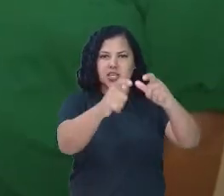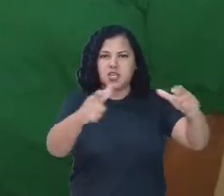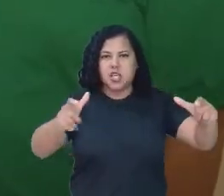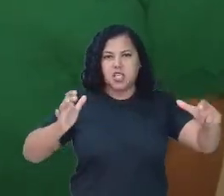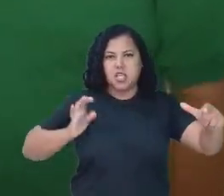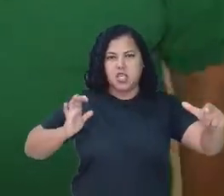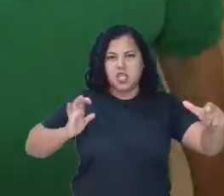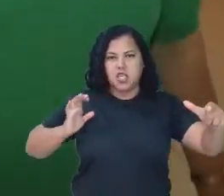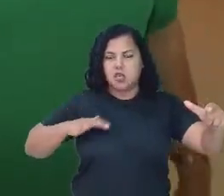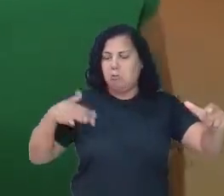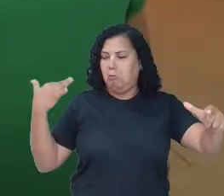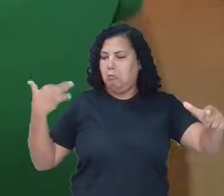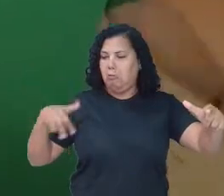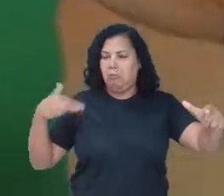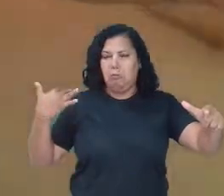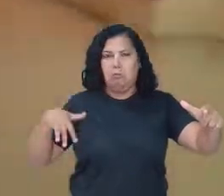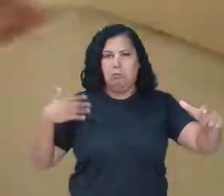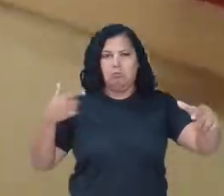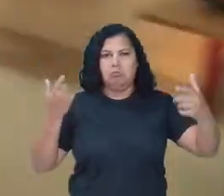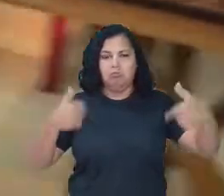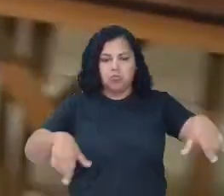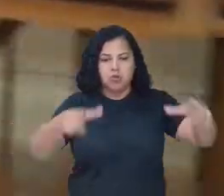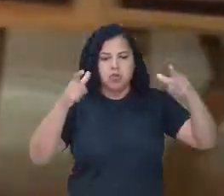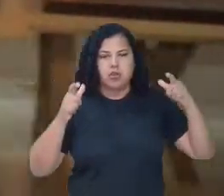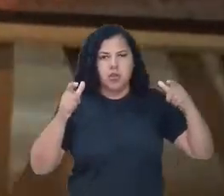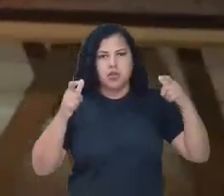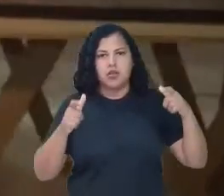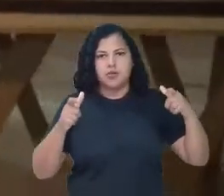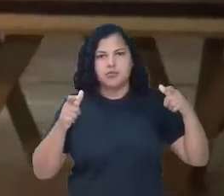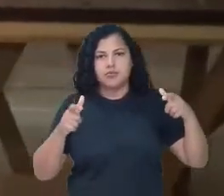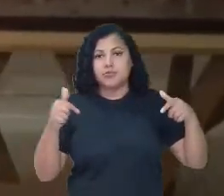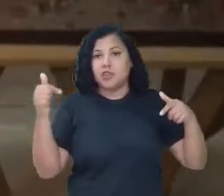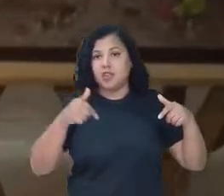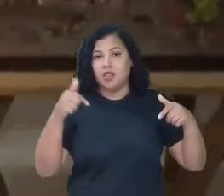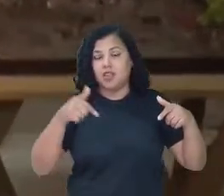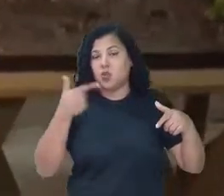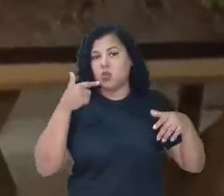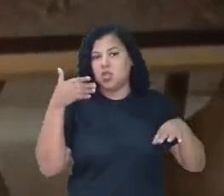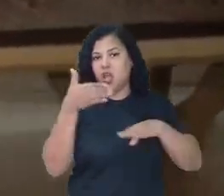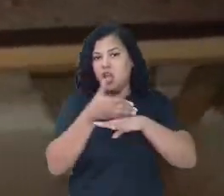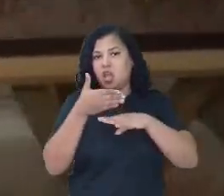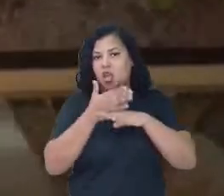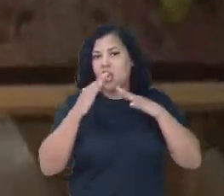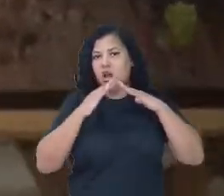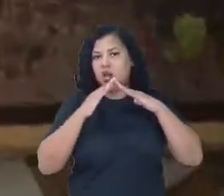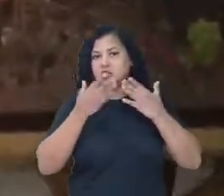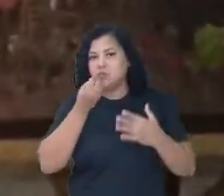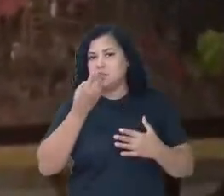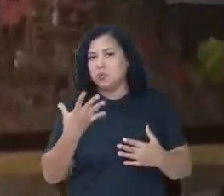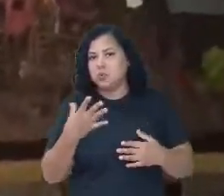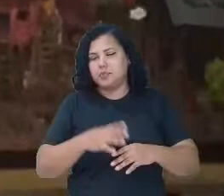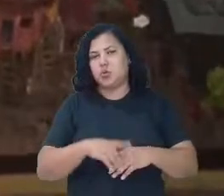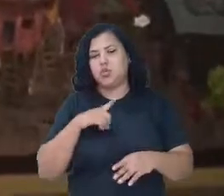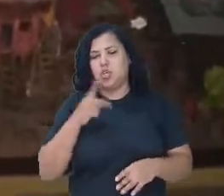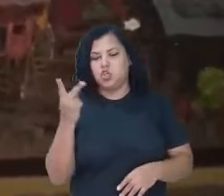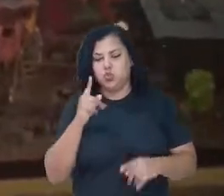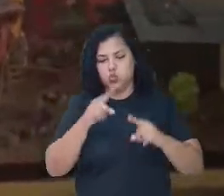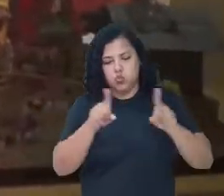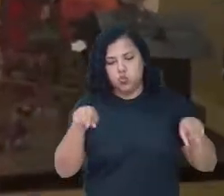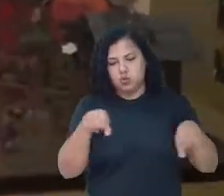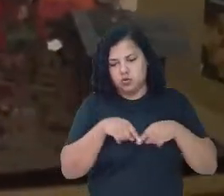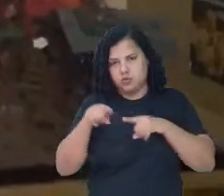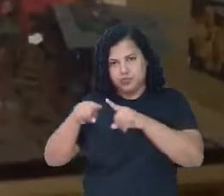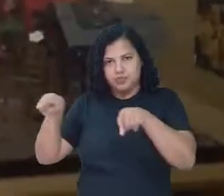questões contemporâneas de falta de acesso à moradia. Então aqui a gente tem essas duas maquetes que são de uma